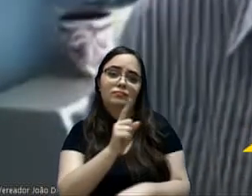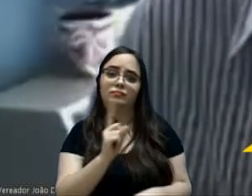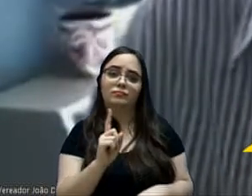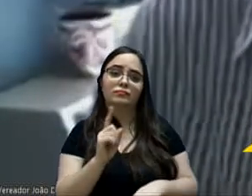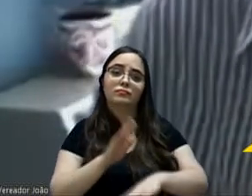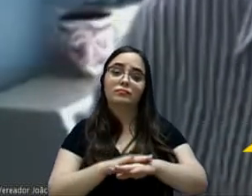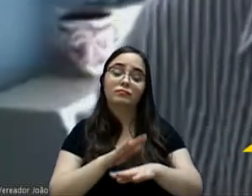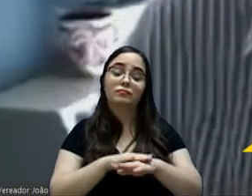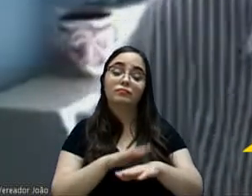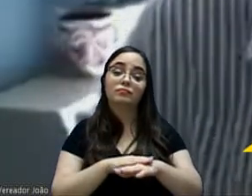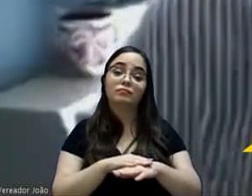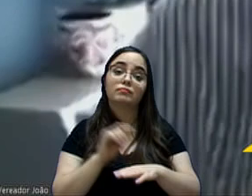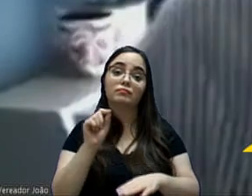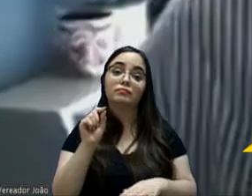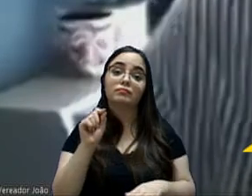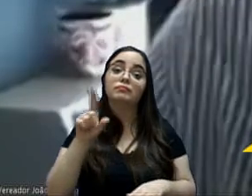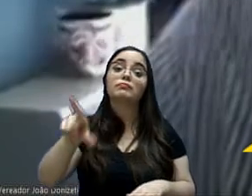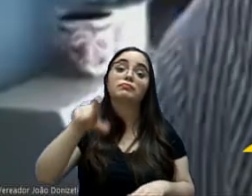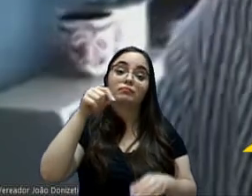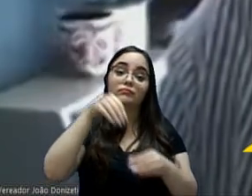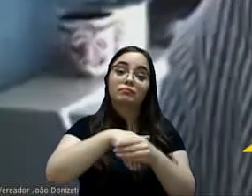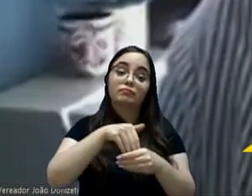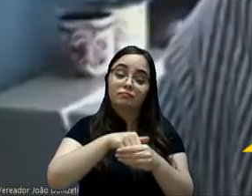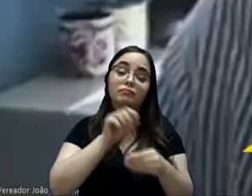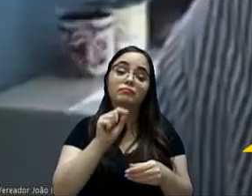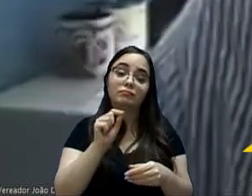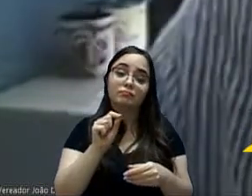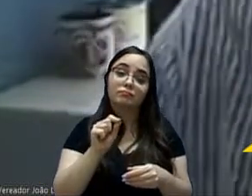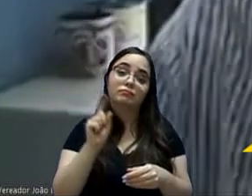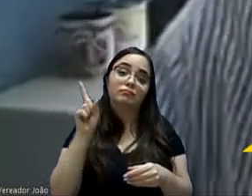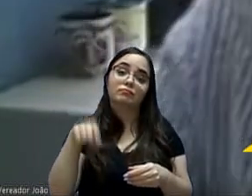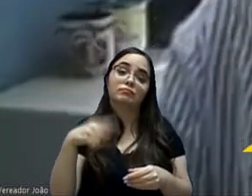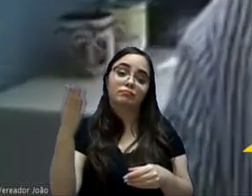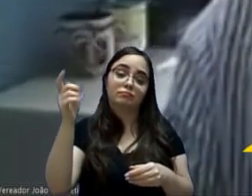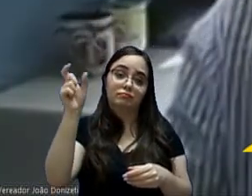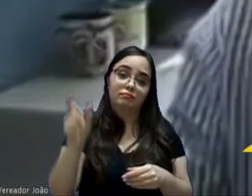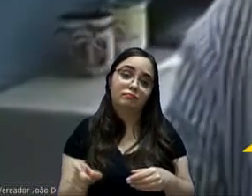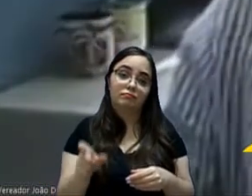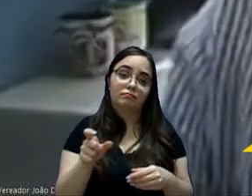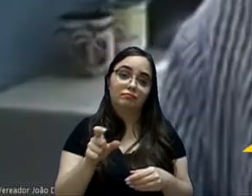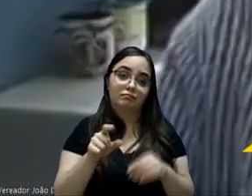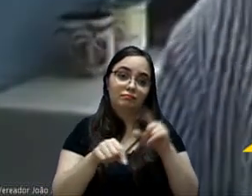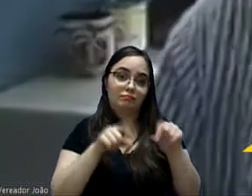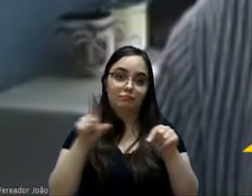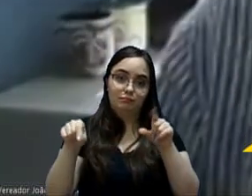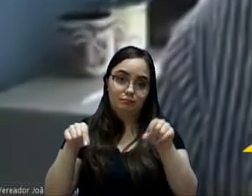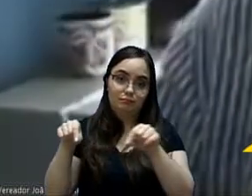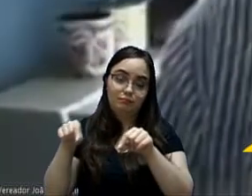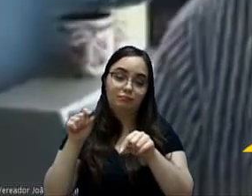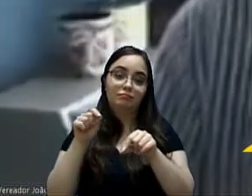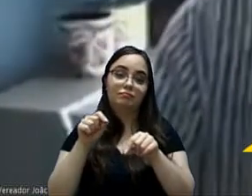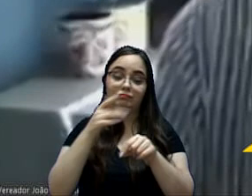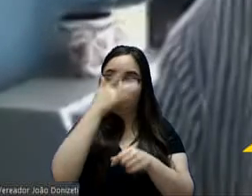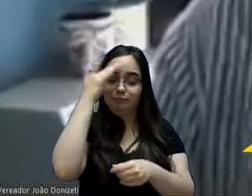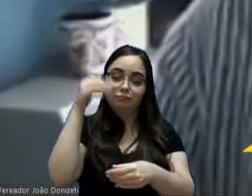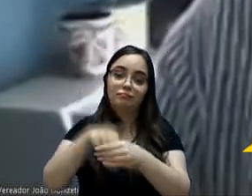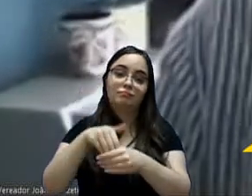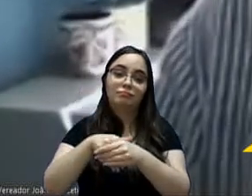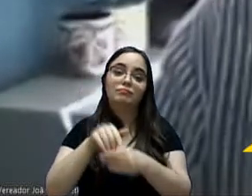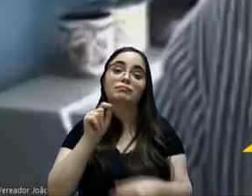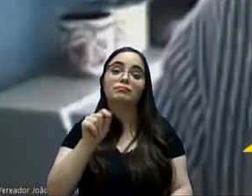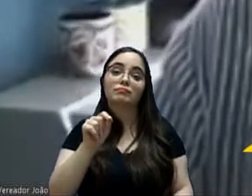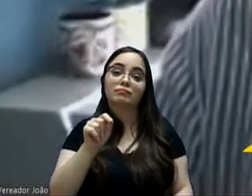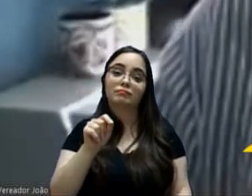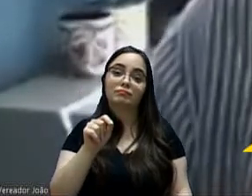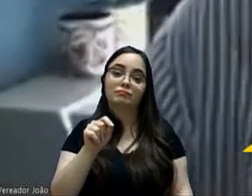poder, a capacidade e foi eleito, como o próprio Hélio colocou, para disciplinar as políticas públicas de saúde, principalmente